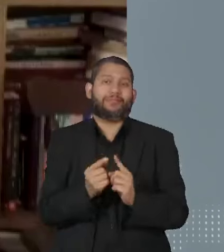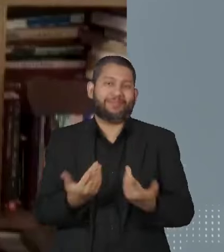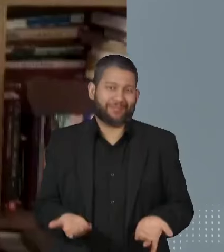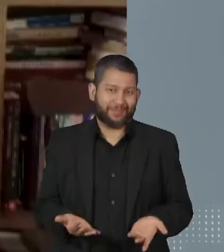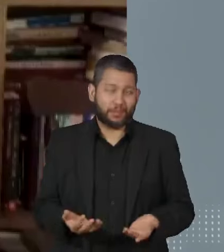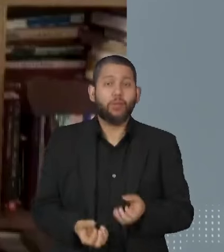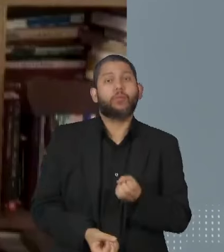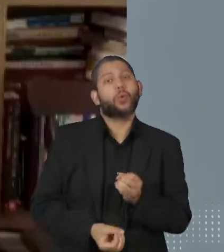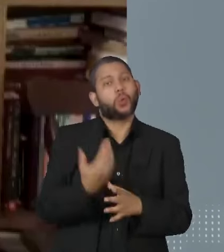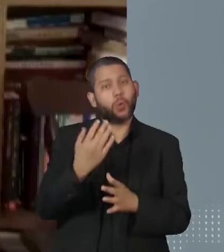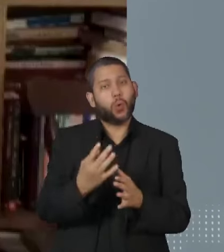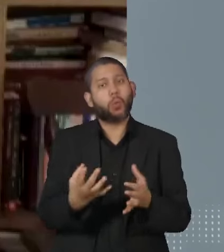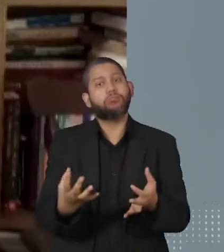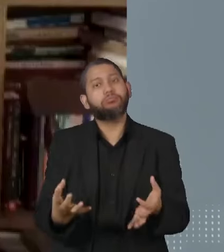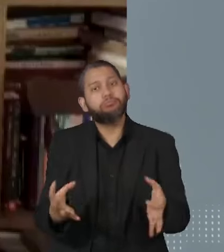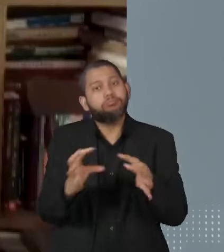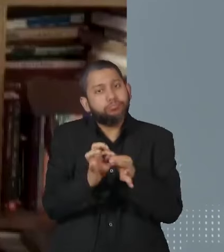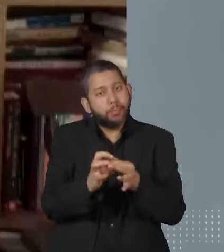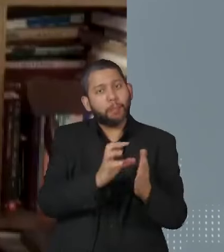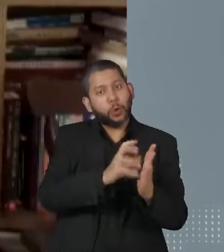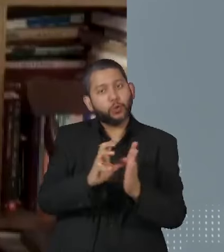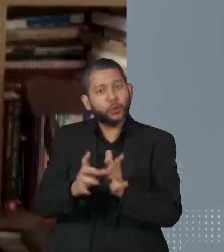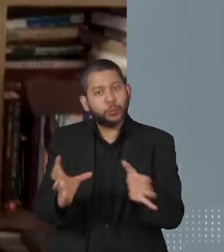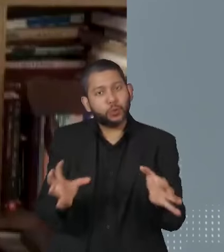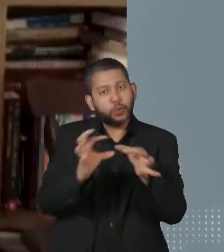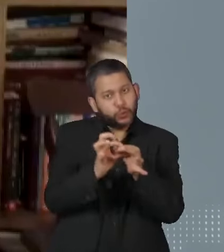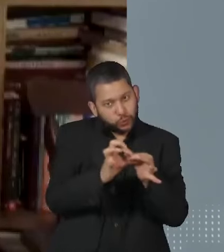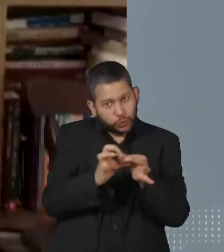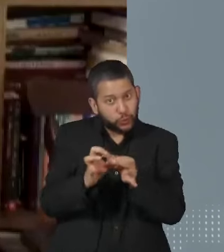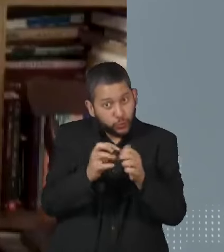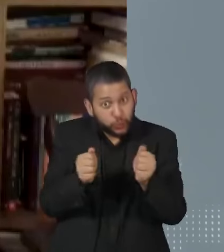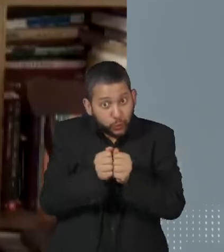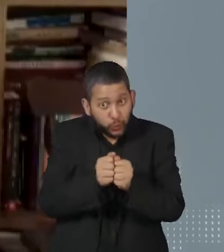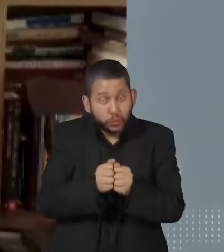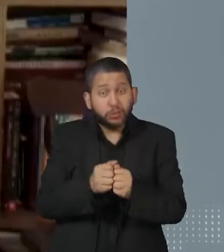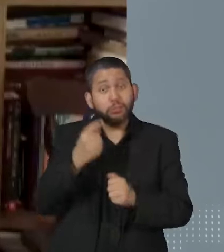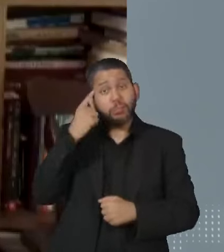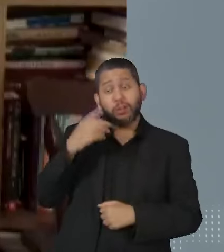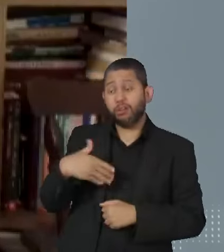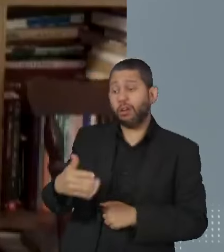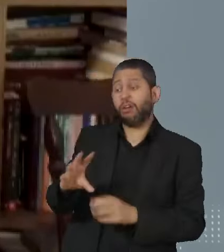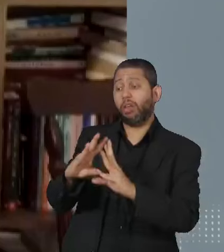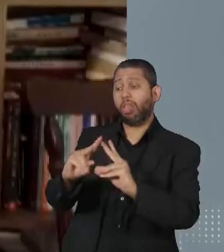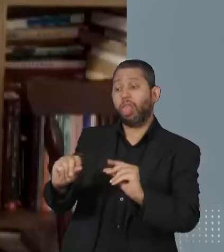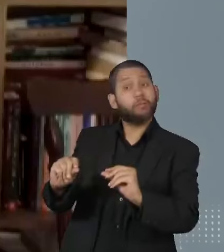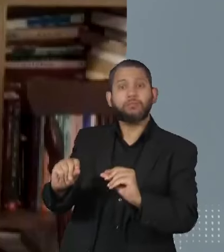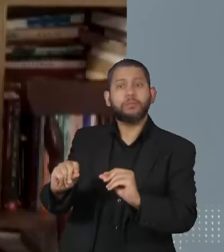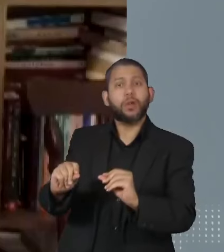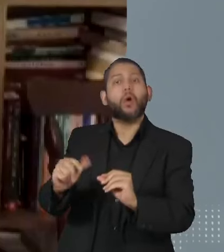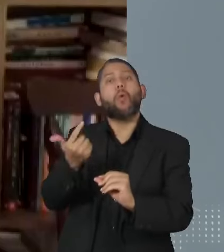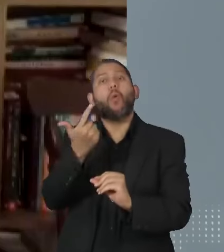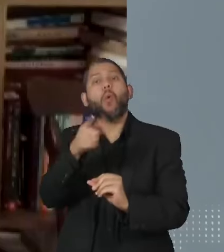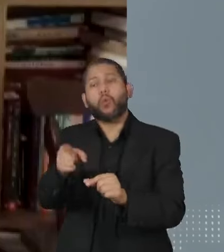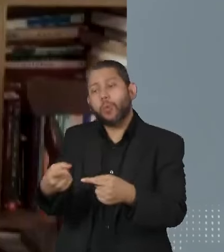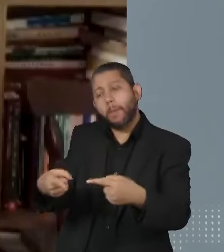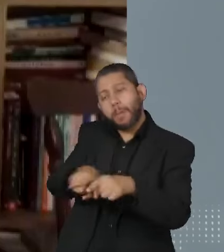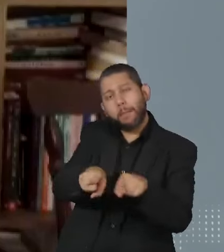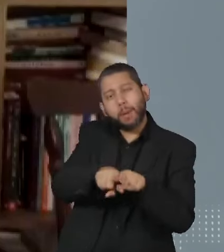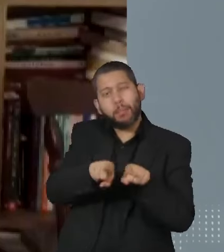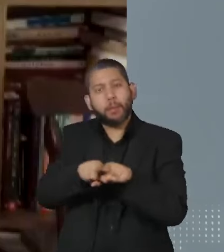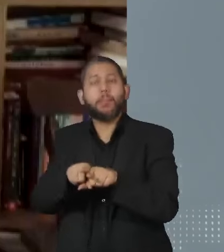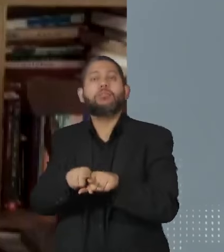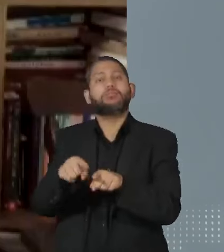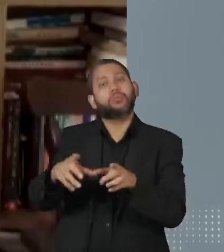existir exatamente para que partidos que teriam tudo para desaparecer eh tivessem alguma sobrevida desde